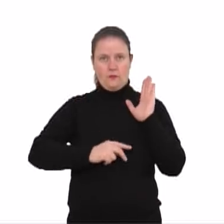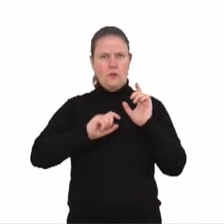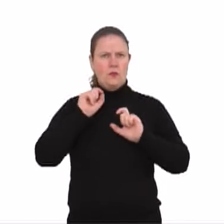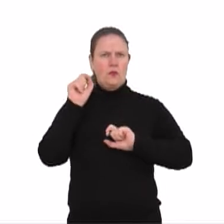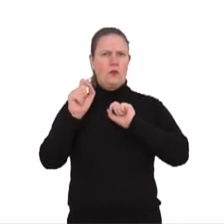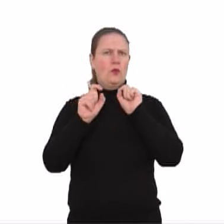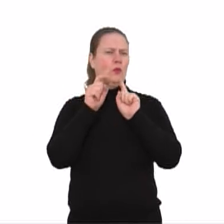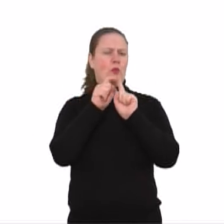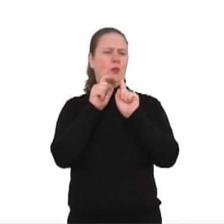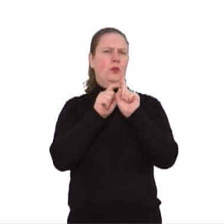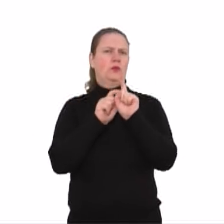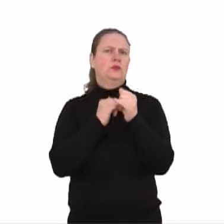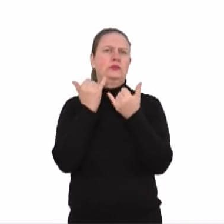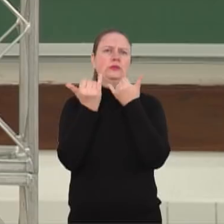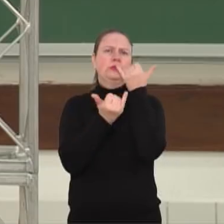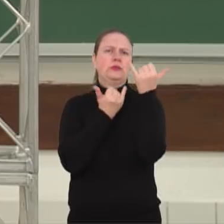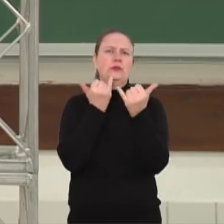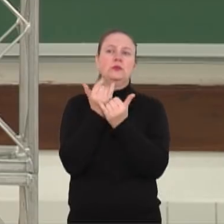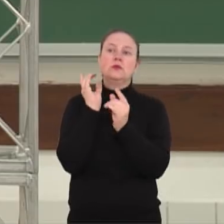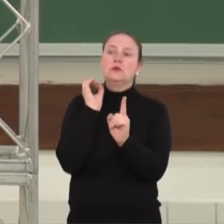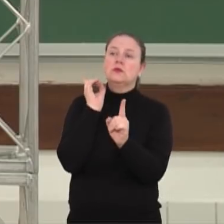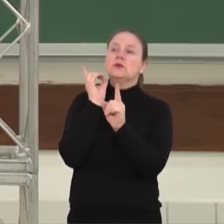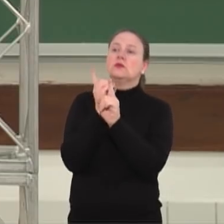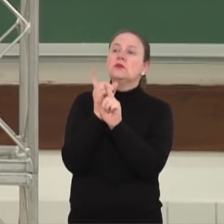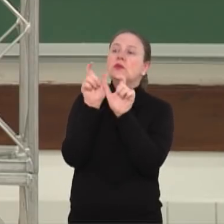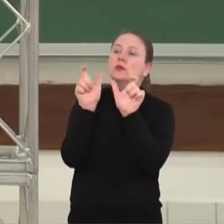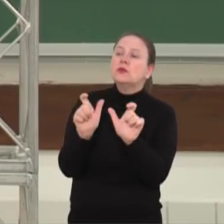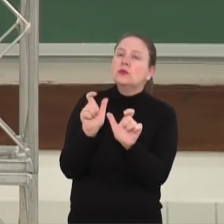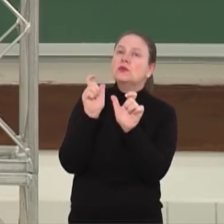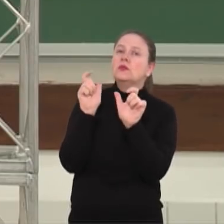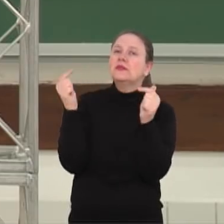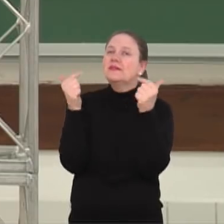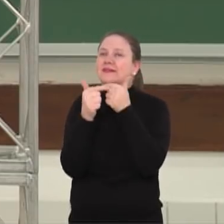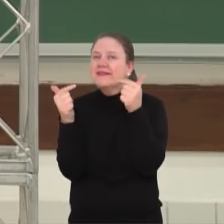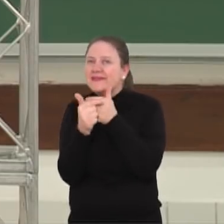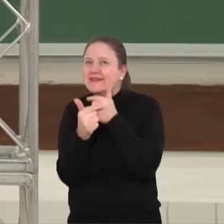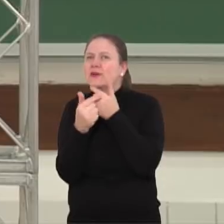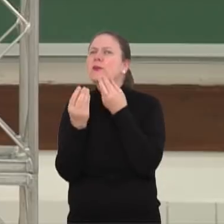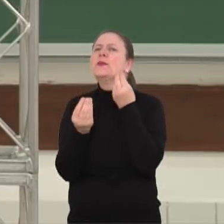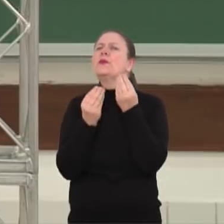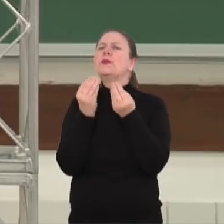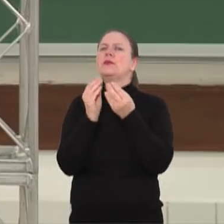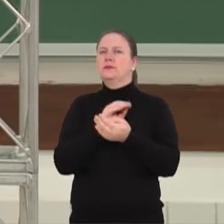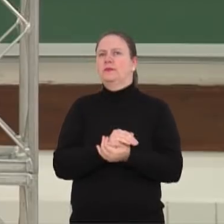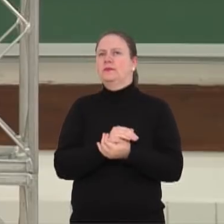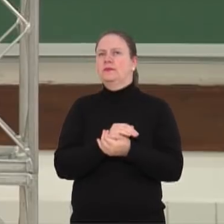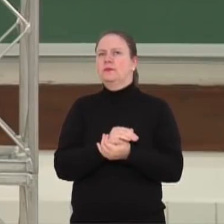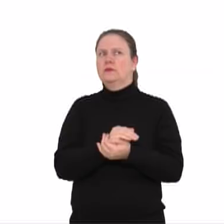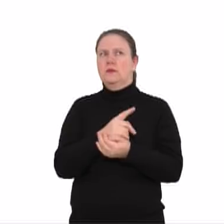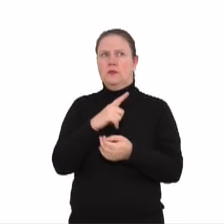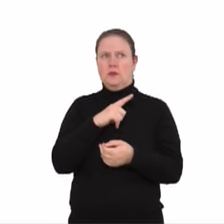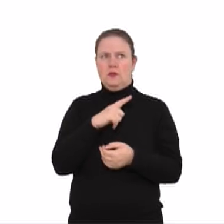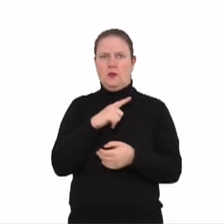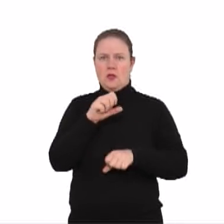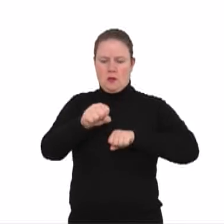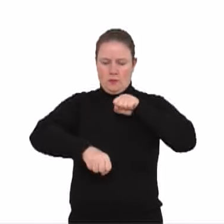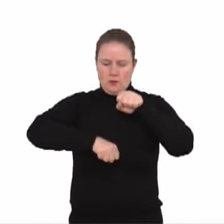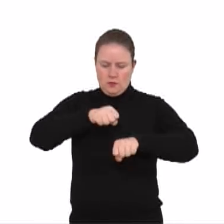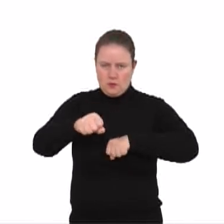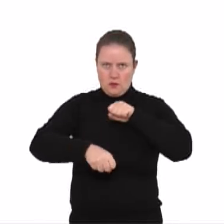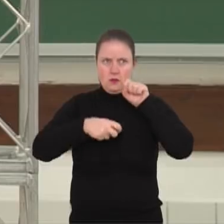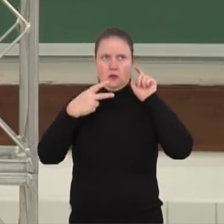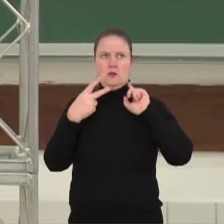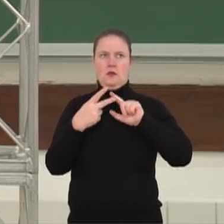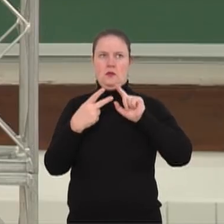Que tipo de brinquedo que você encontra no parque de diversões? Você encontra bike, horse ou roller